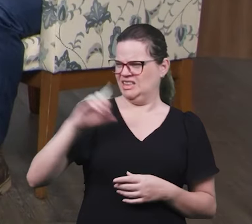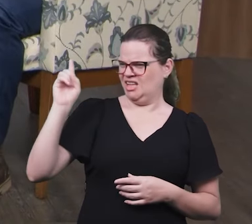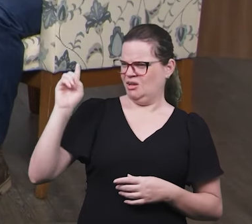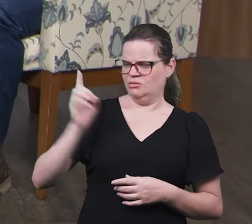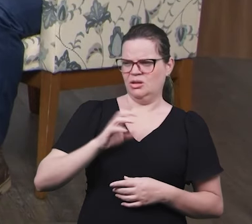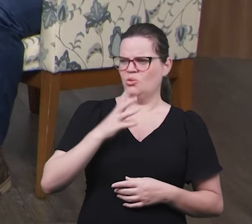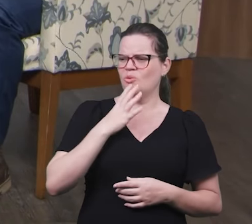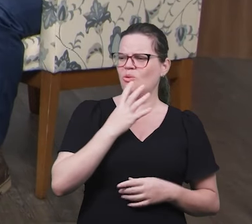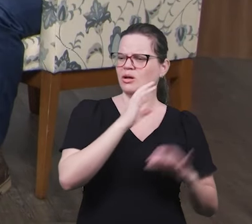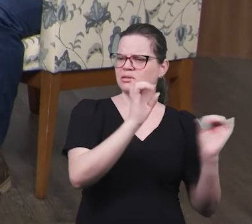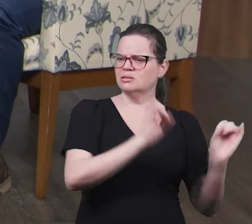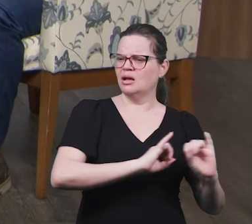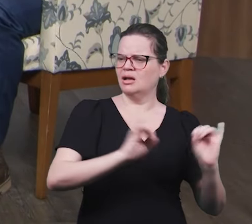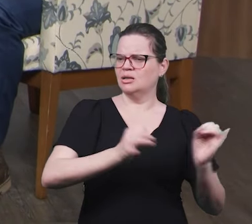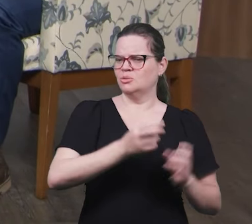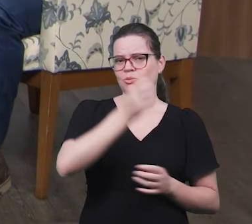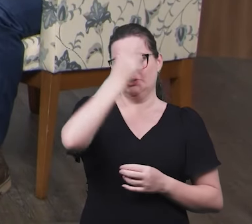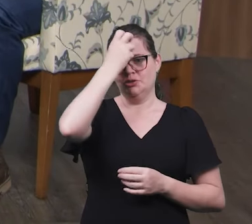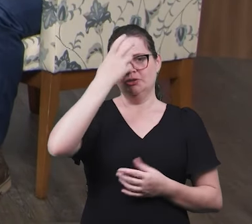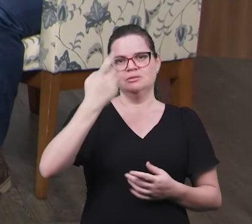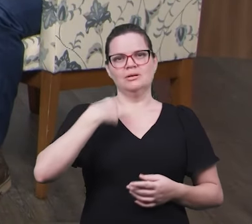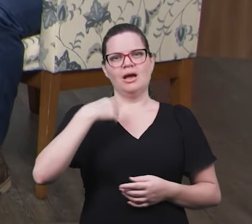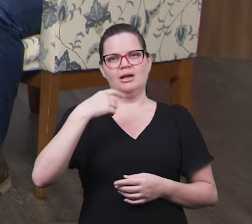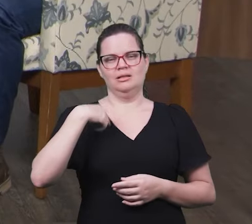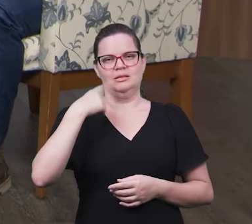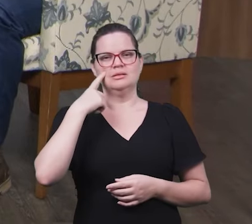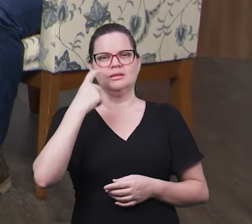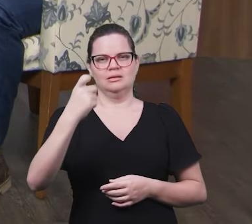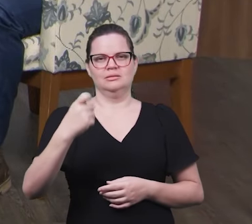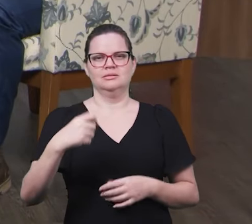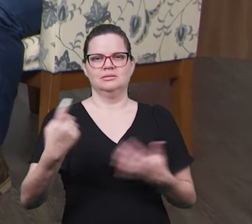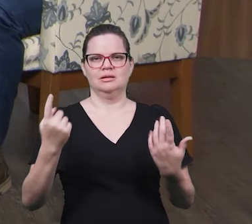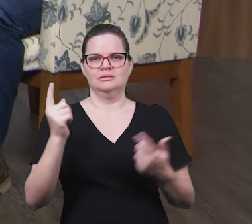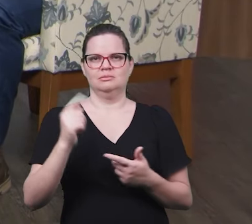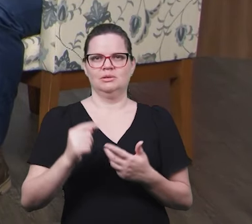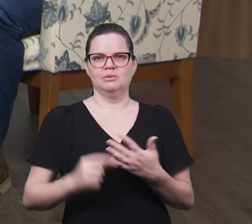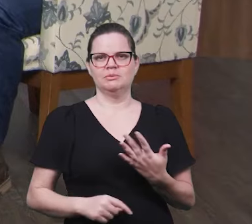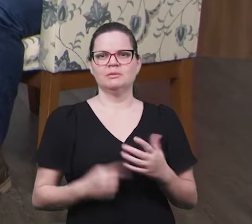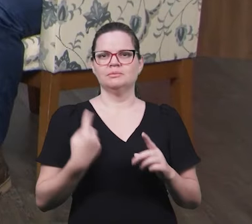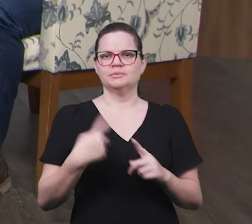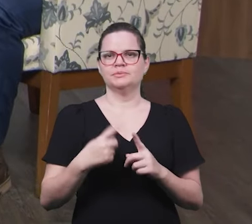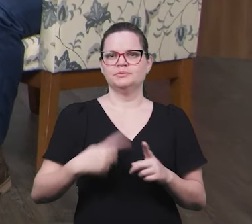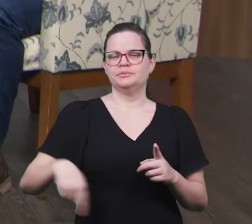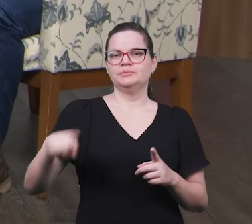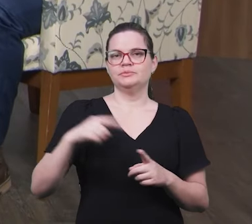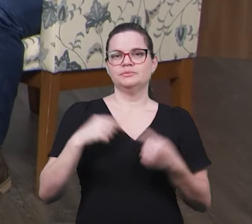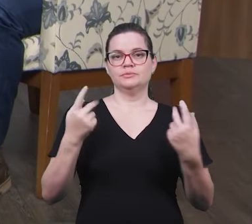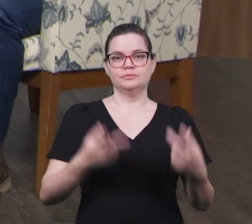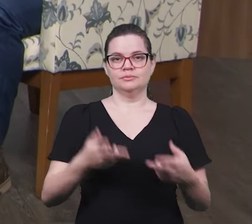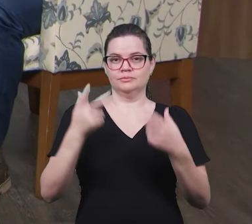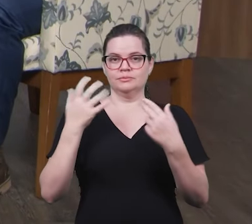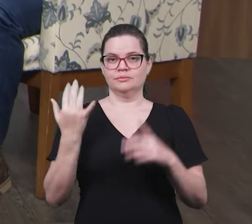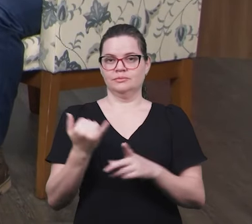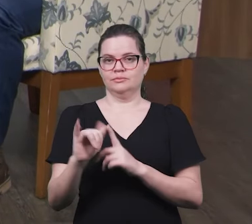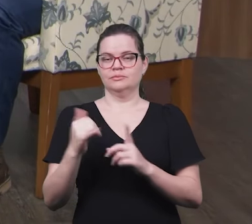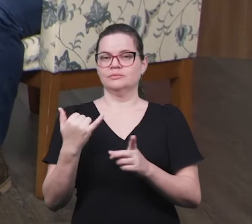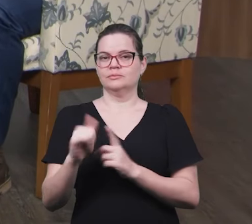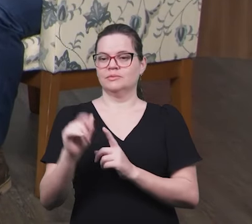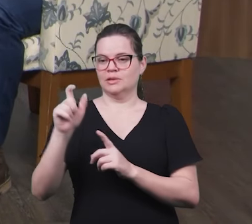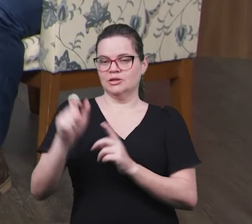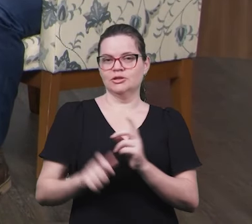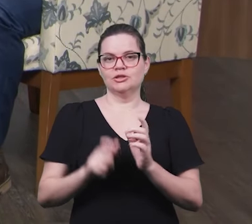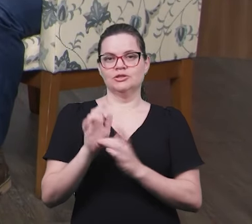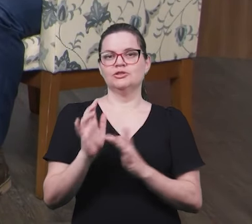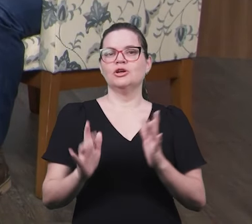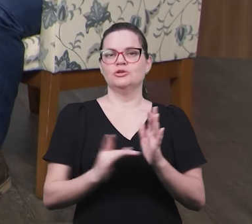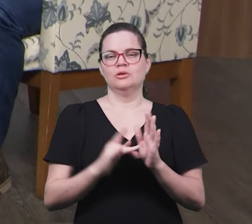né? Então é interessante essas nuances, porque Sim. nós vamos vendo profeticamente hoje. Porque Jesus ele